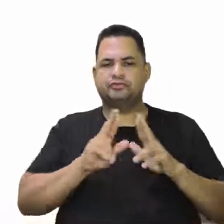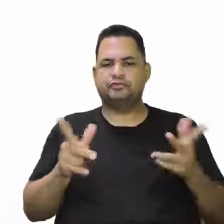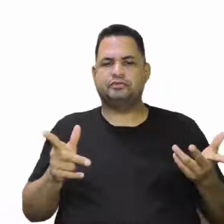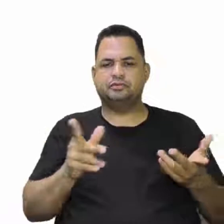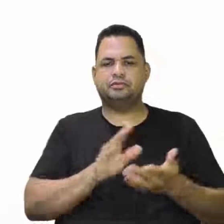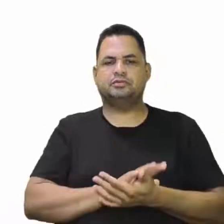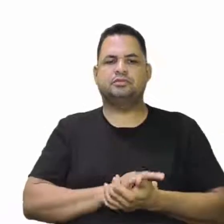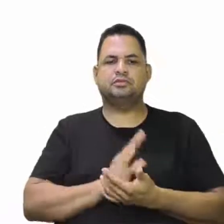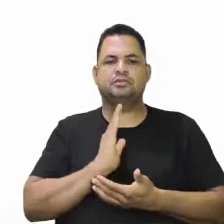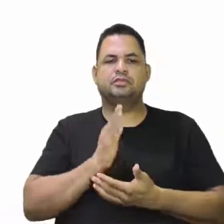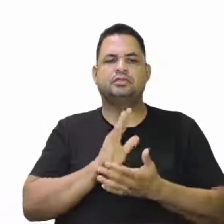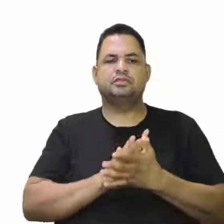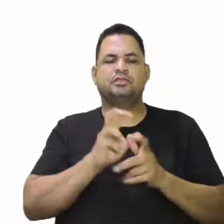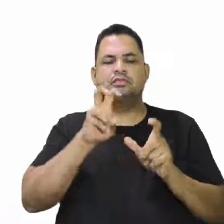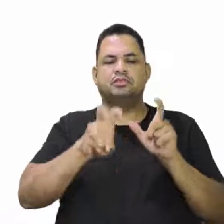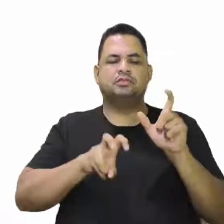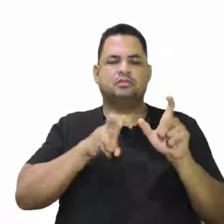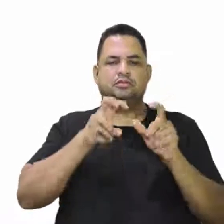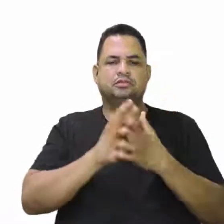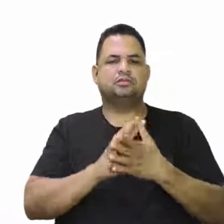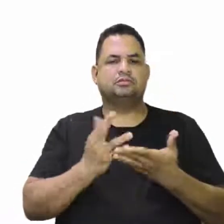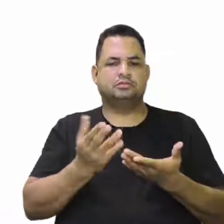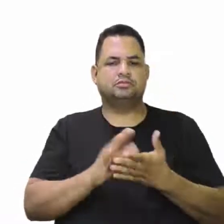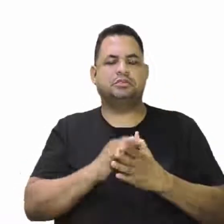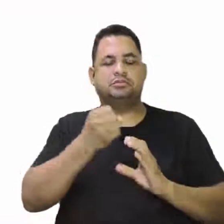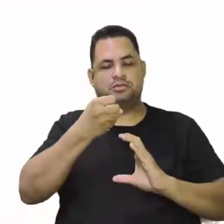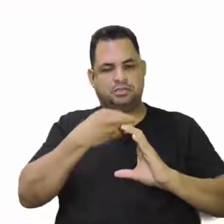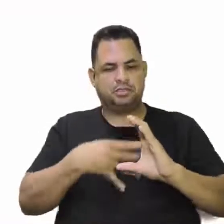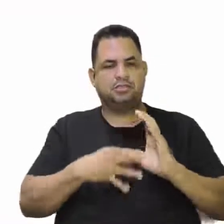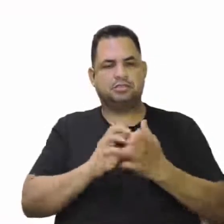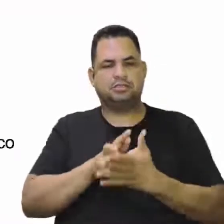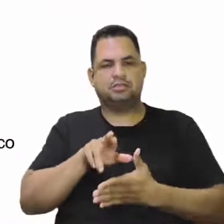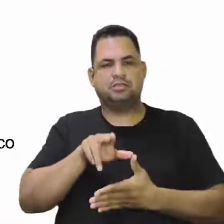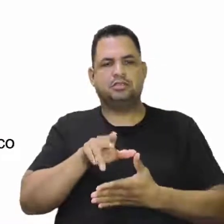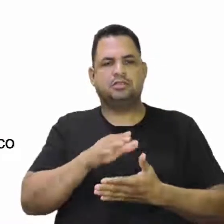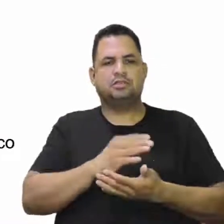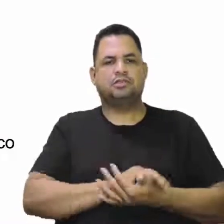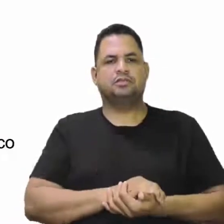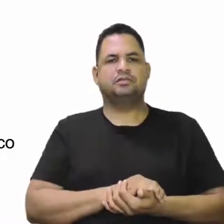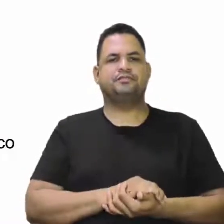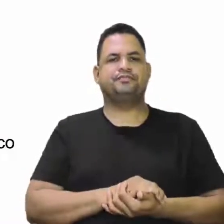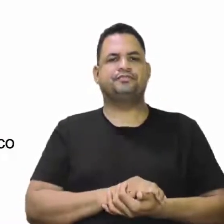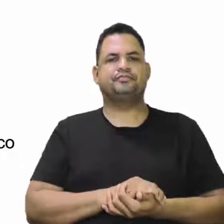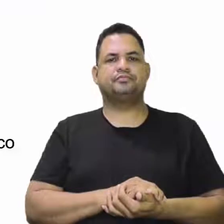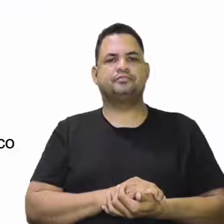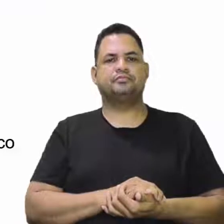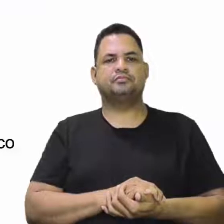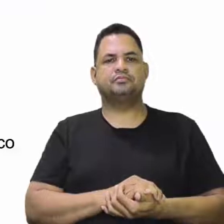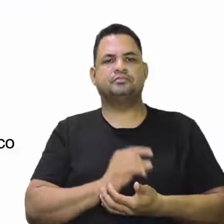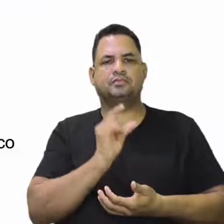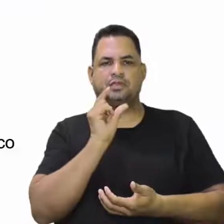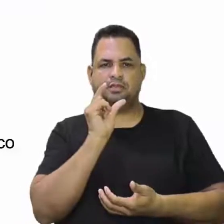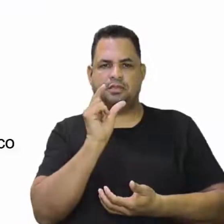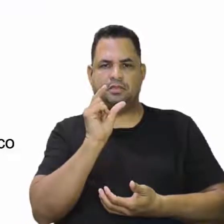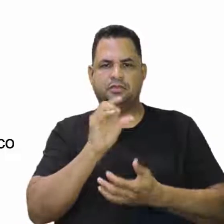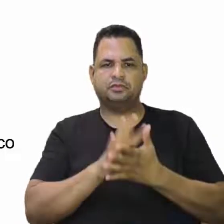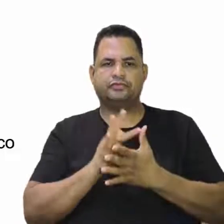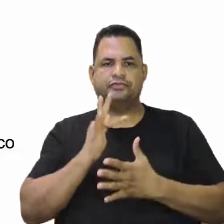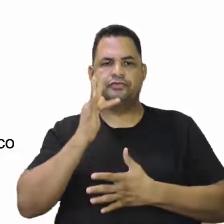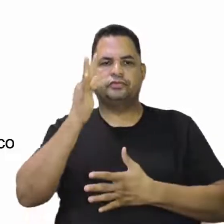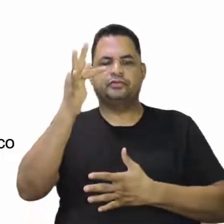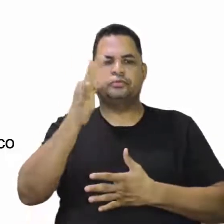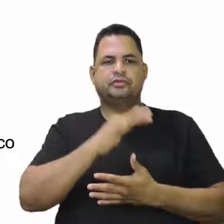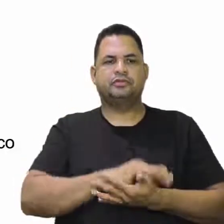os advérbios e as mesmas funções. Então, vamos lá agora para as expressões de futuro.